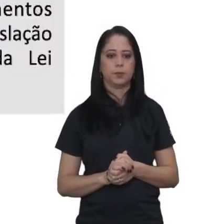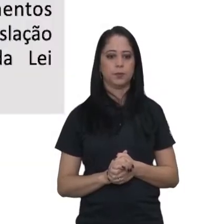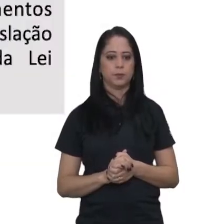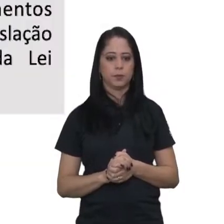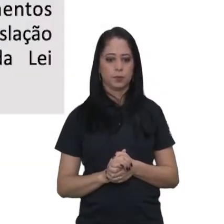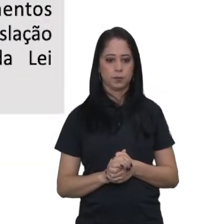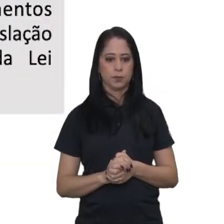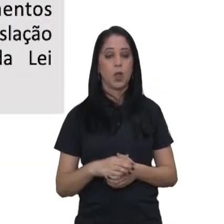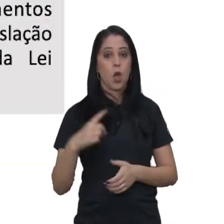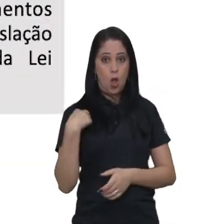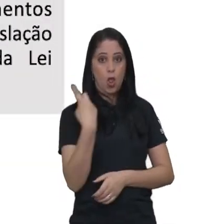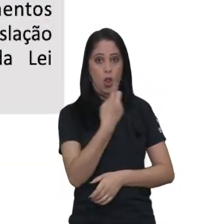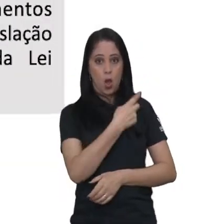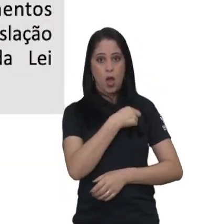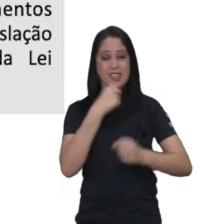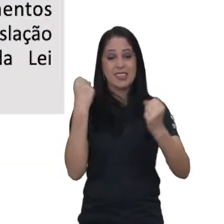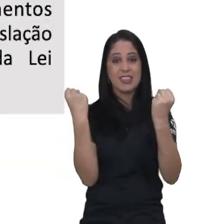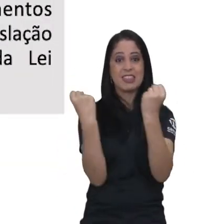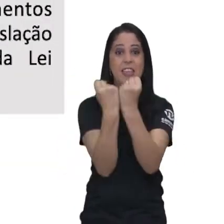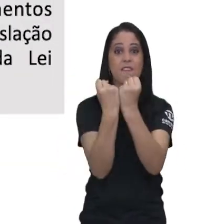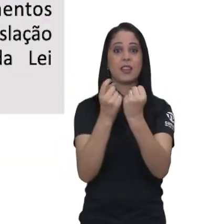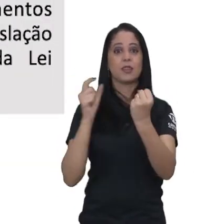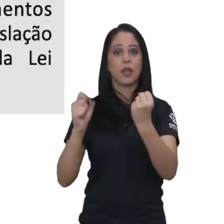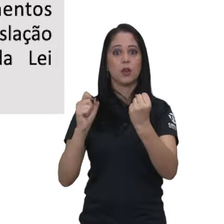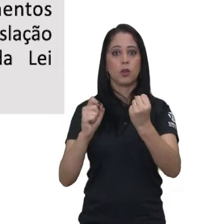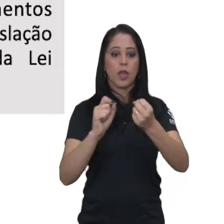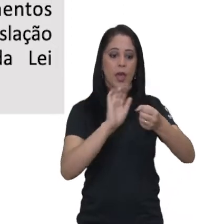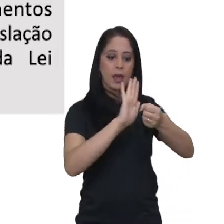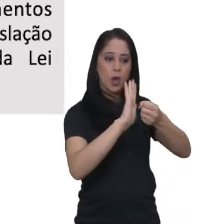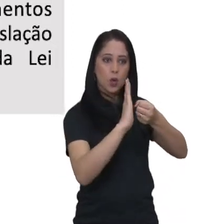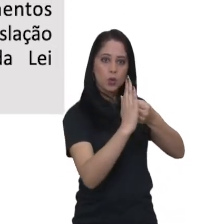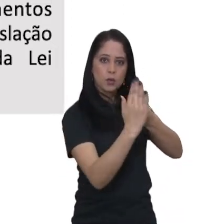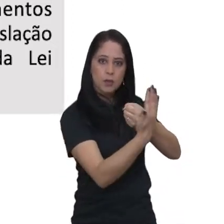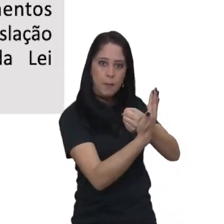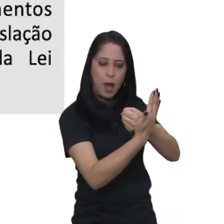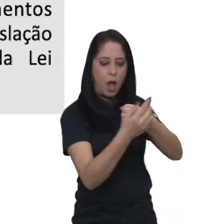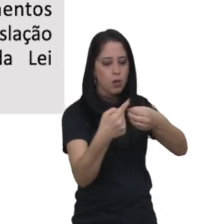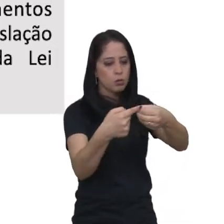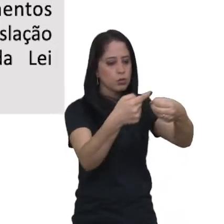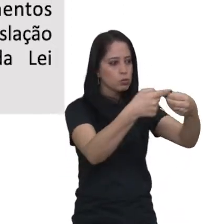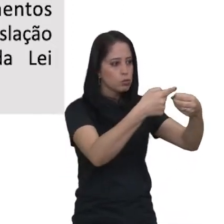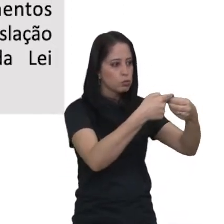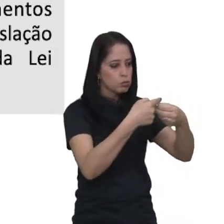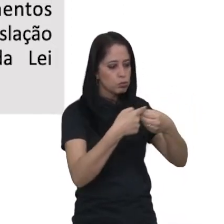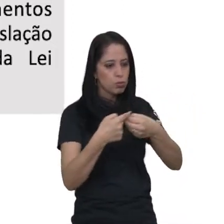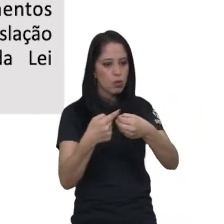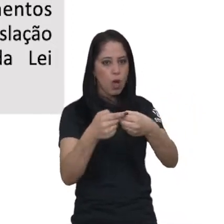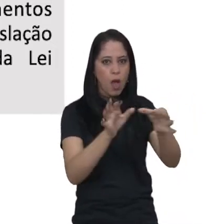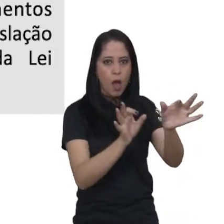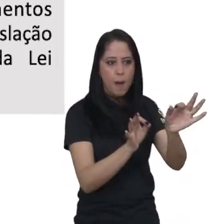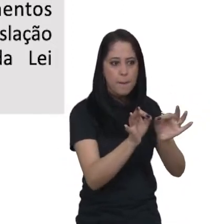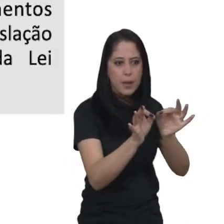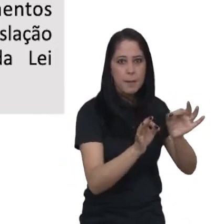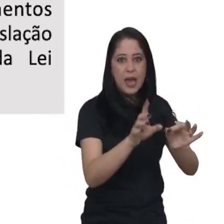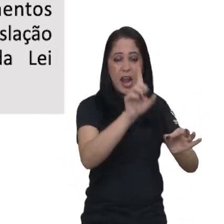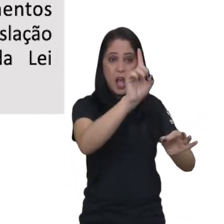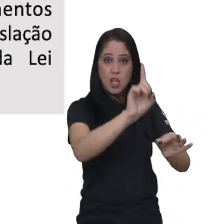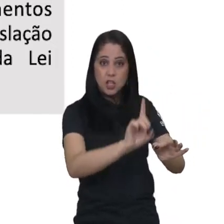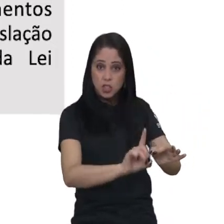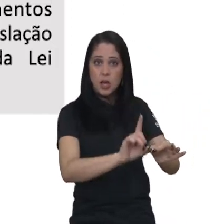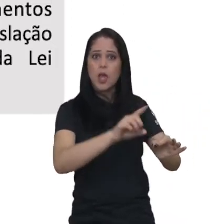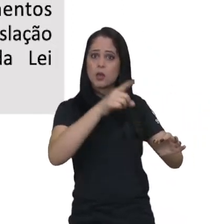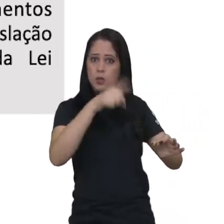Então, assim, nós defendemos que a regularização fundiária é um direito. Ela é um direito. E ela é um direito